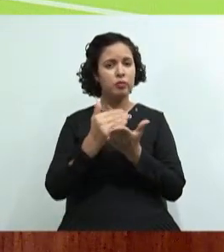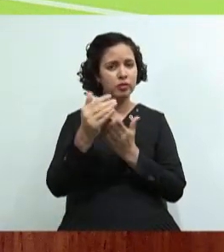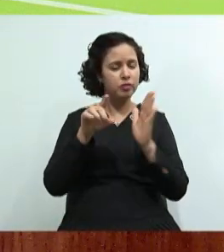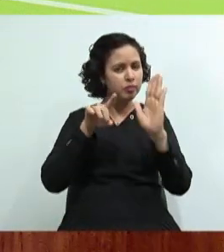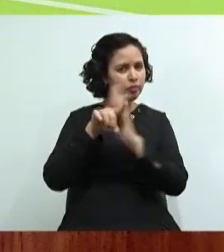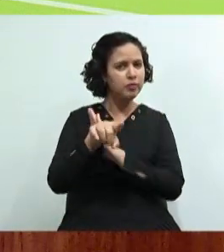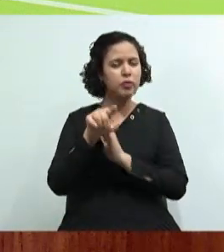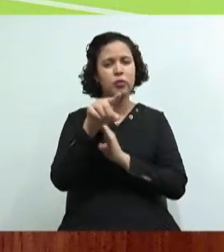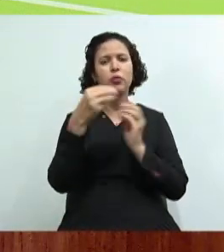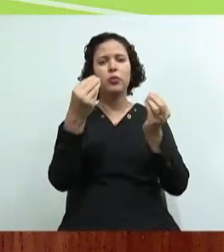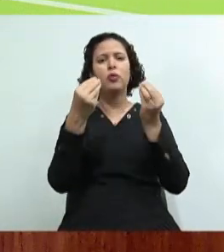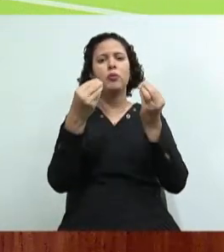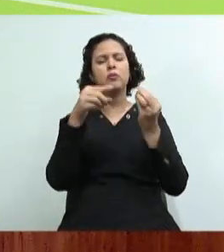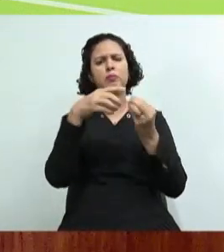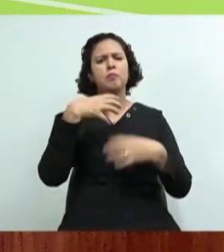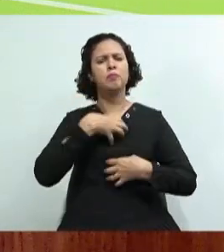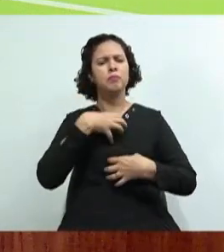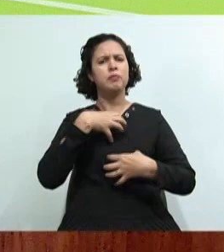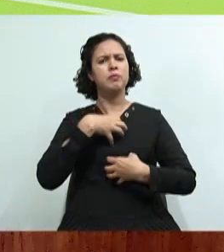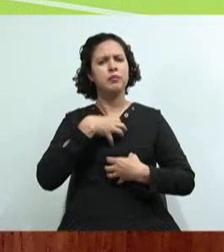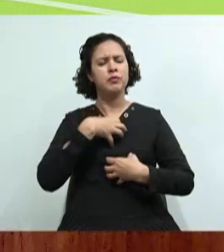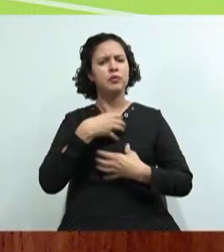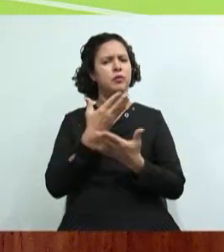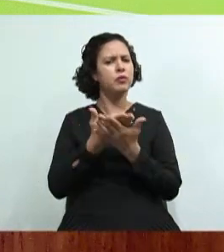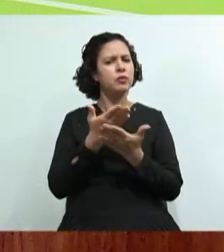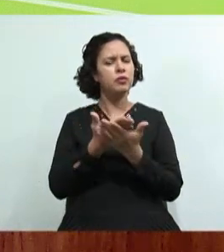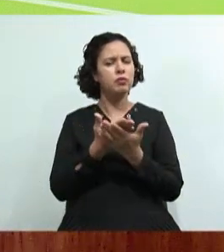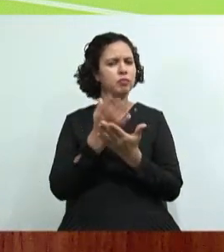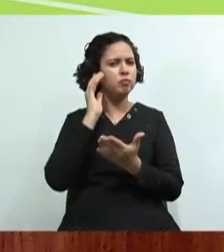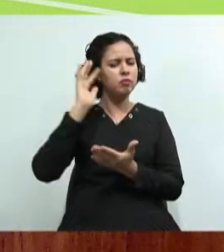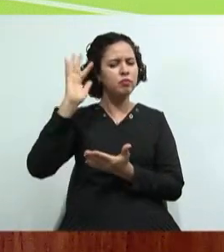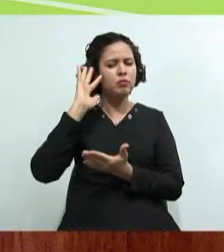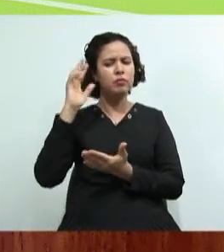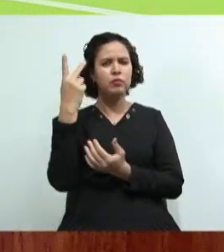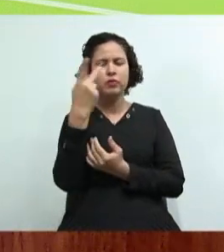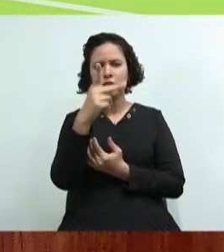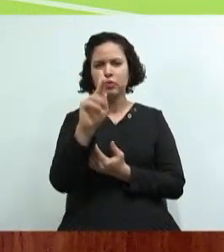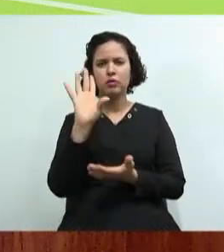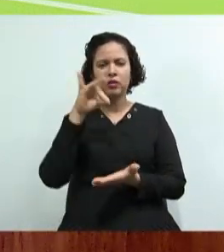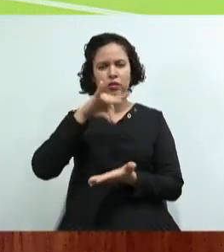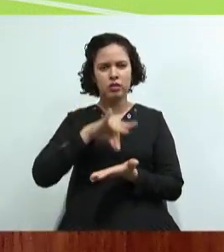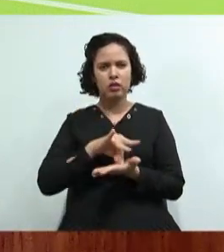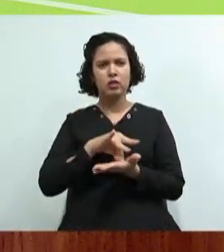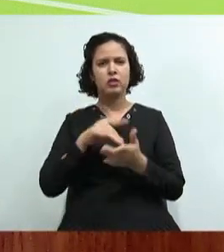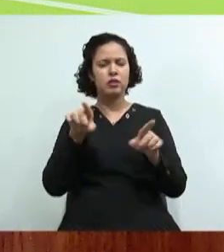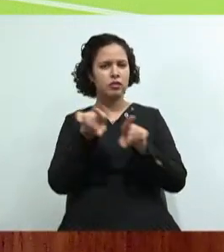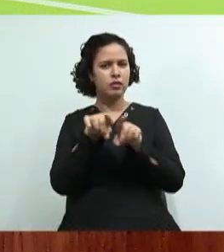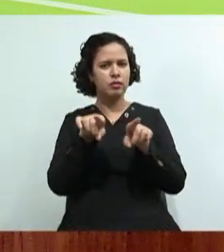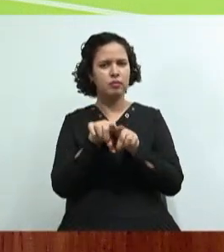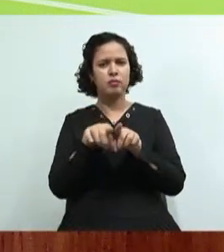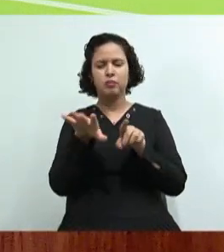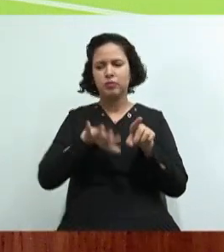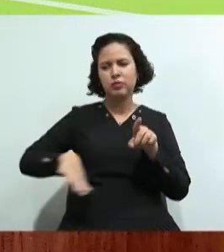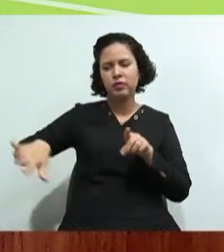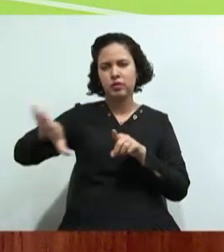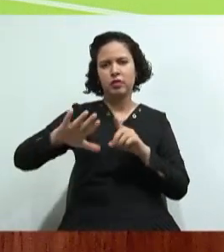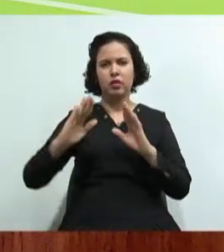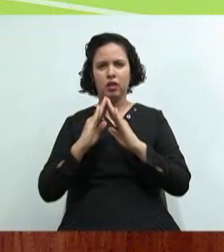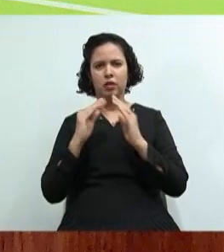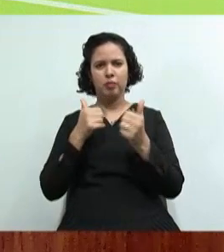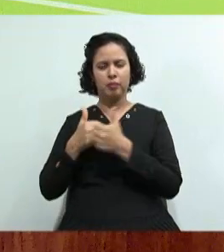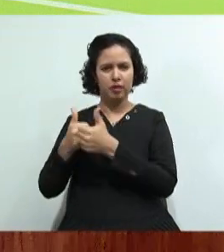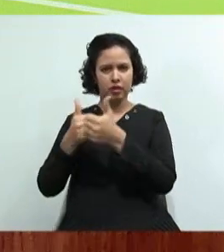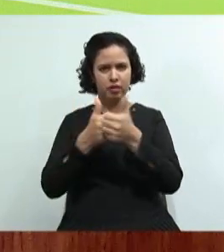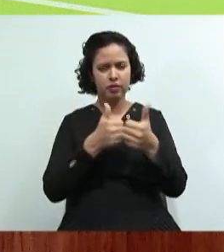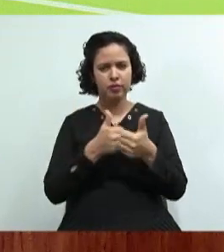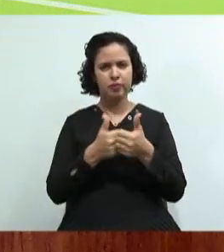pergunta: como é que você está se sentindo em relação às aulas? Está refletindo a respeito da sua própria realidade, a respeito da realidade da região que você reside,